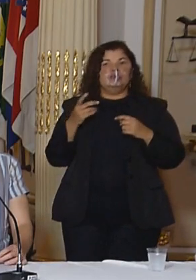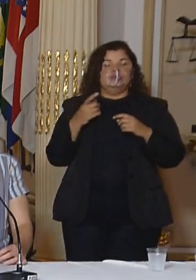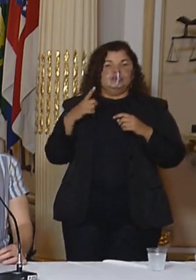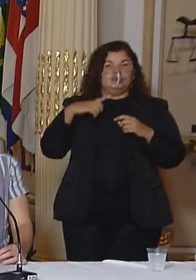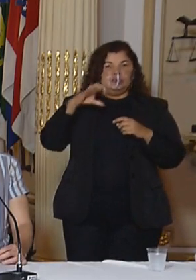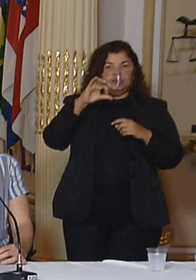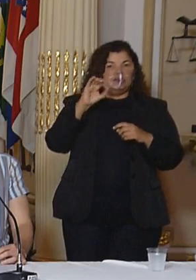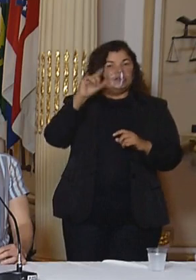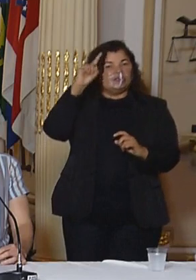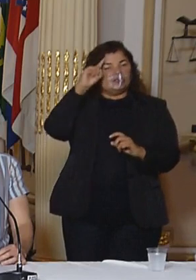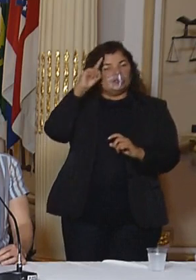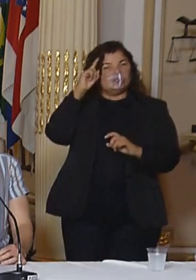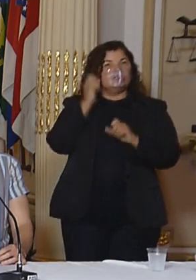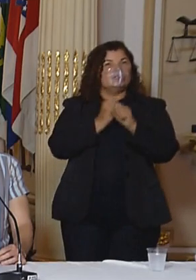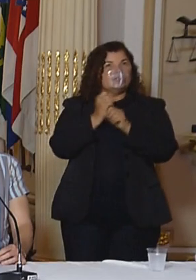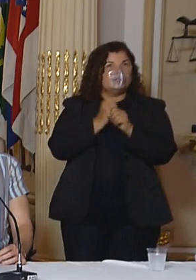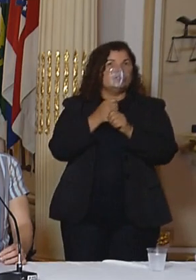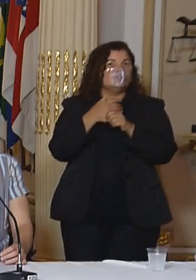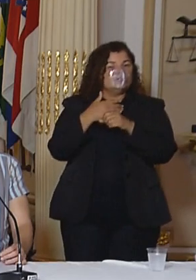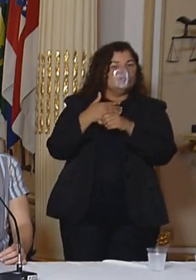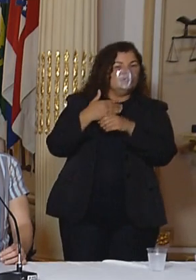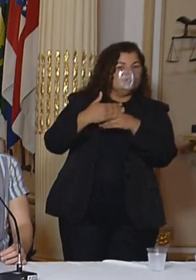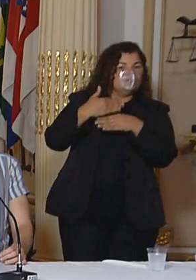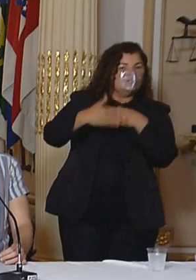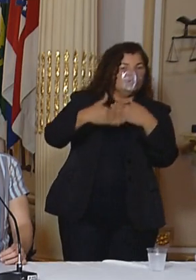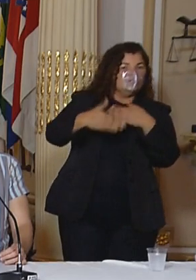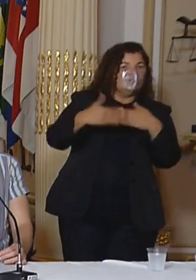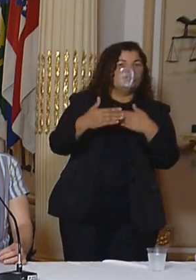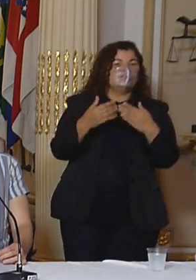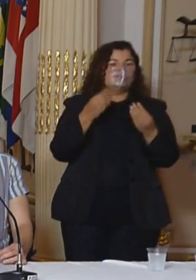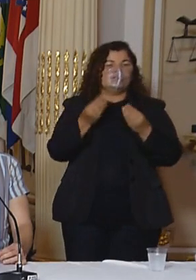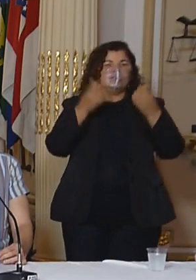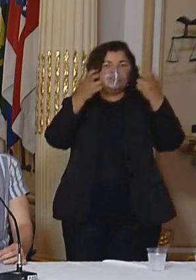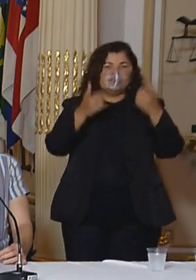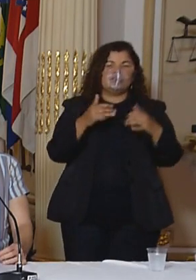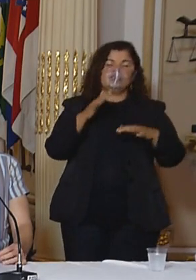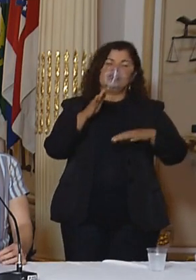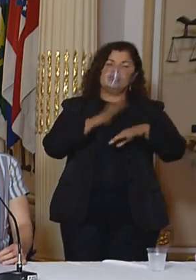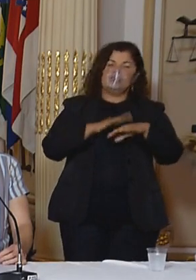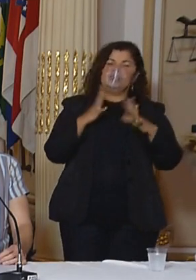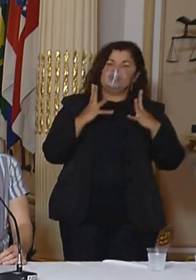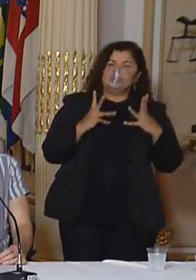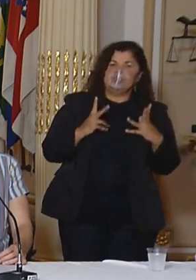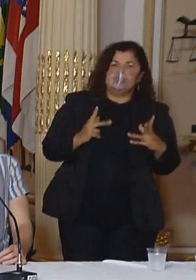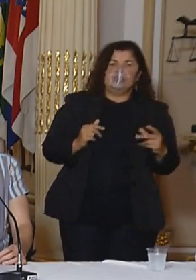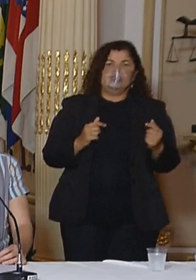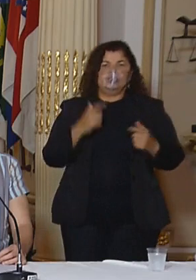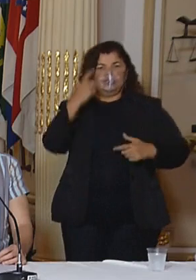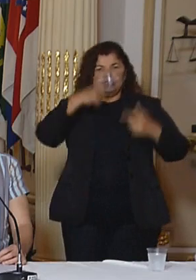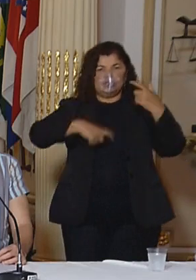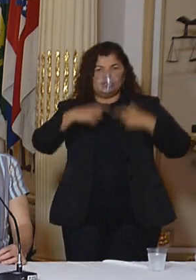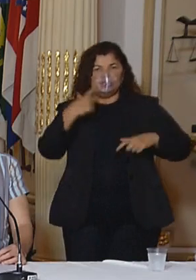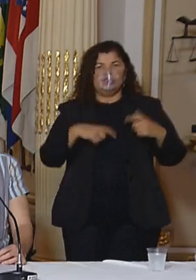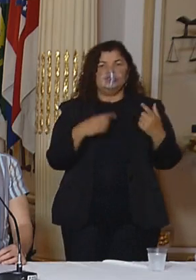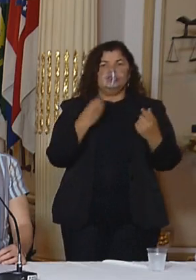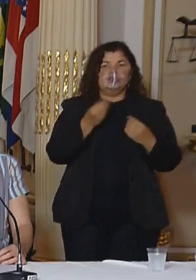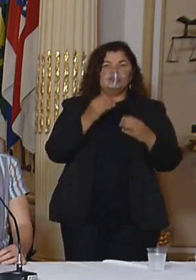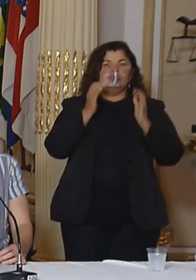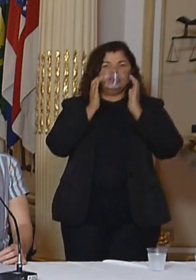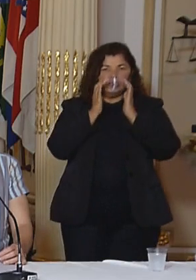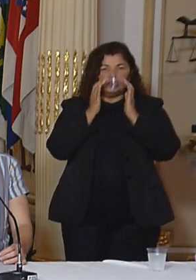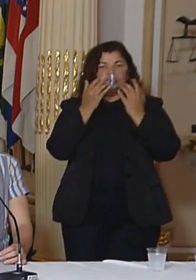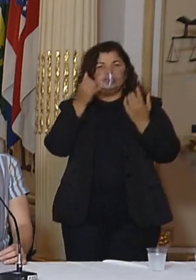de 90 dias, há mais de 3 meses, começávamos falando sobre higiene pessoal, sobre etiqueta respiratória.